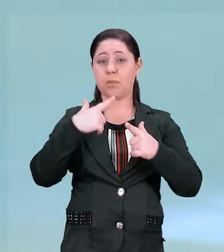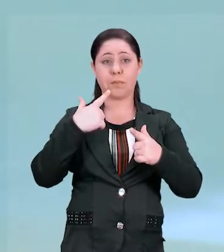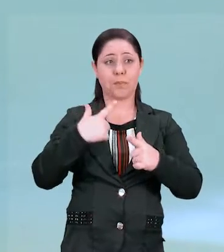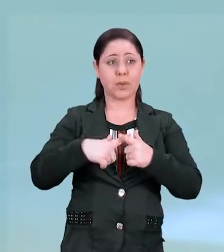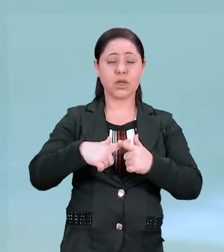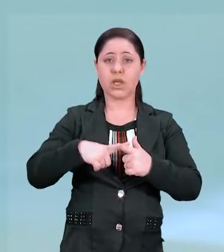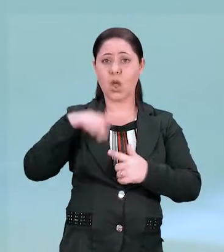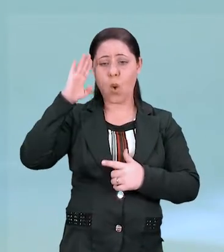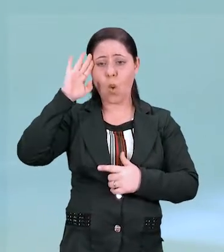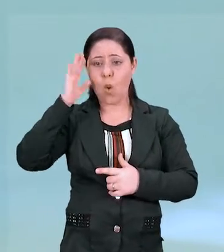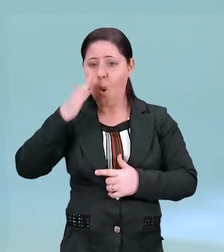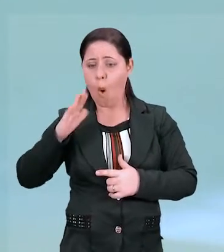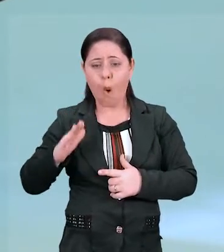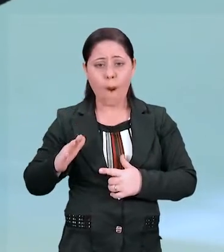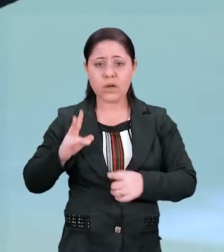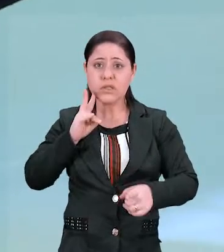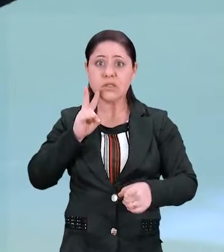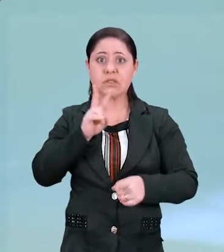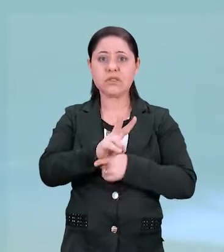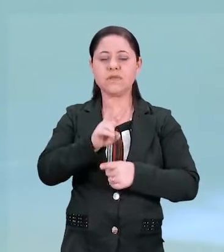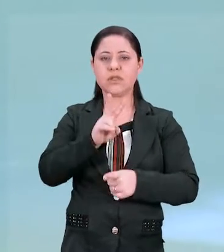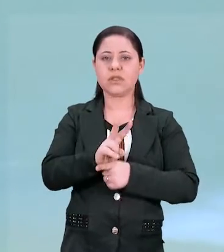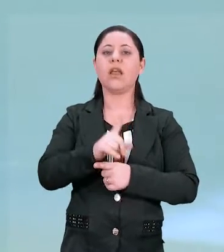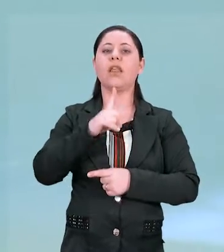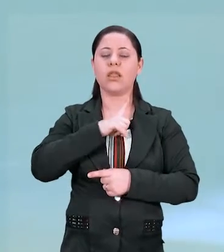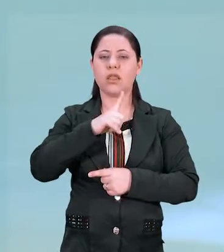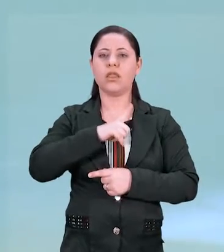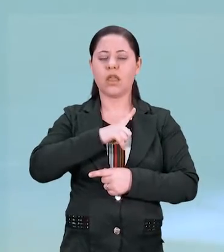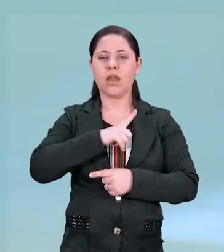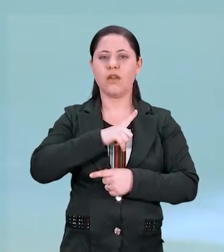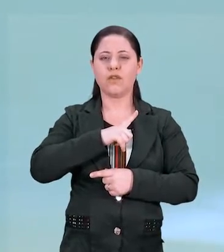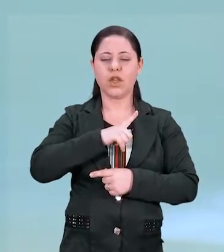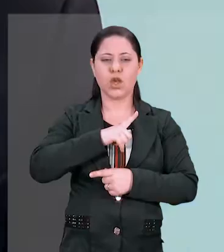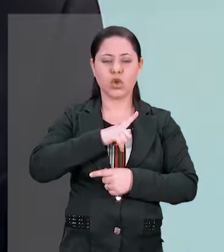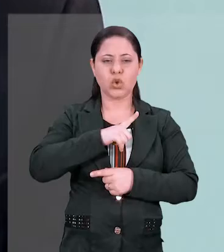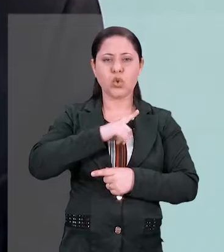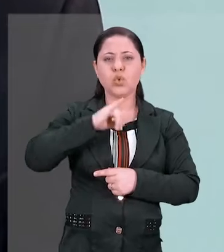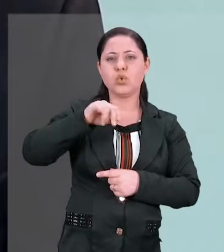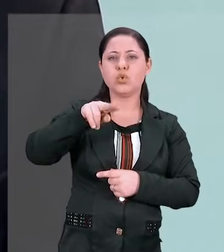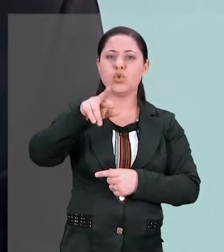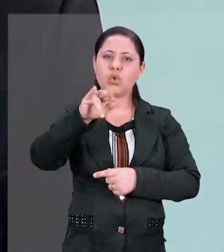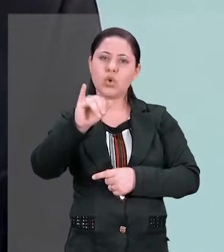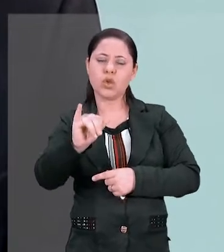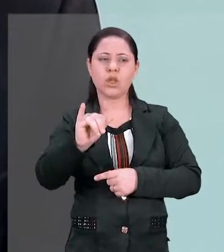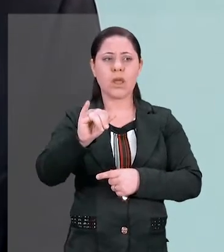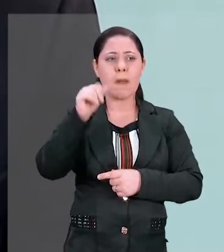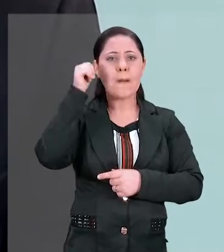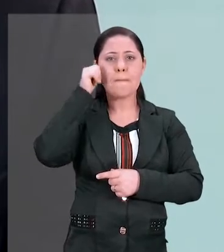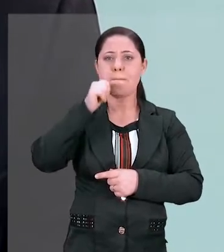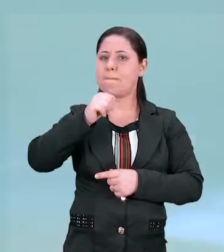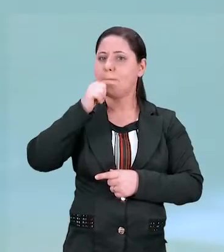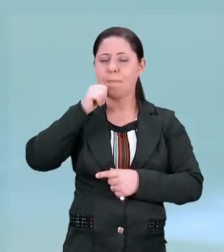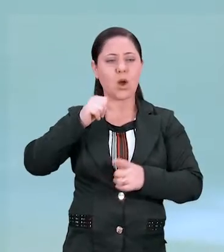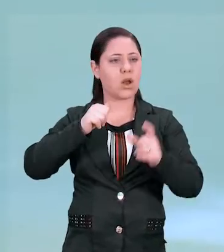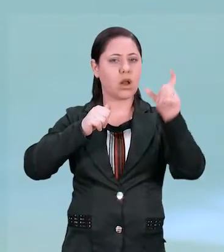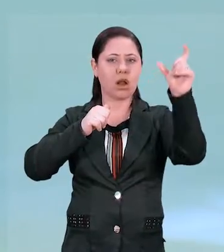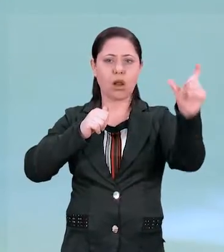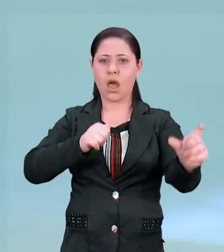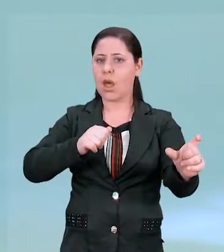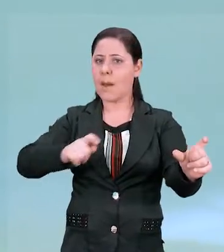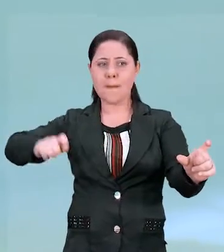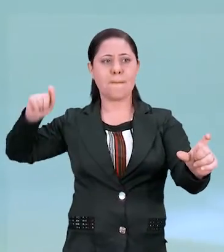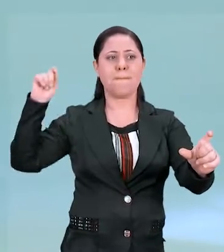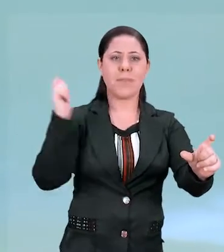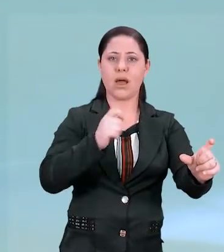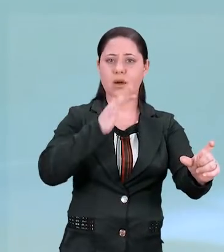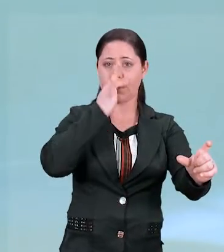da honra. Até que nós tivemos o célebre júri do Evandro Lins e Silva, que ele disse que mulher não se agredia nem com flor e que